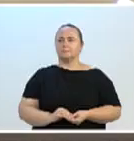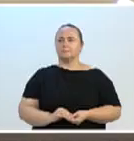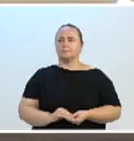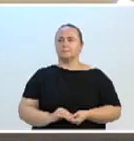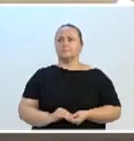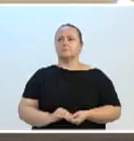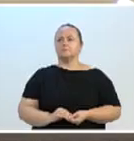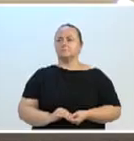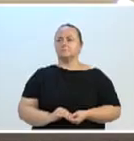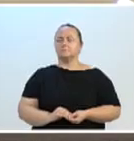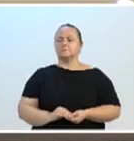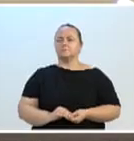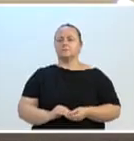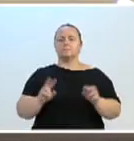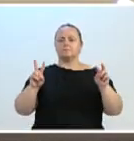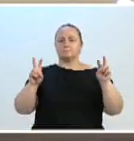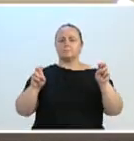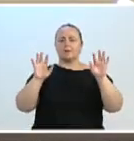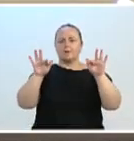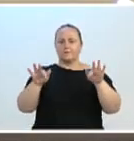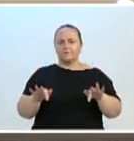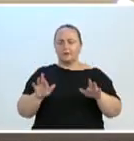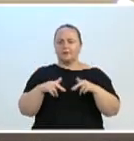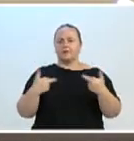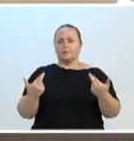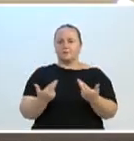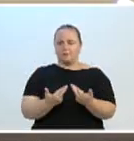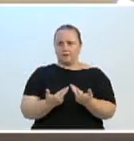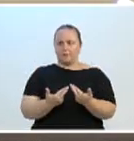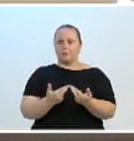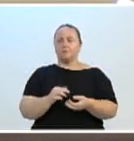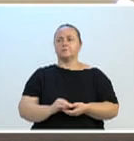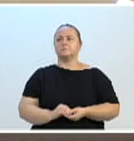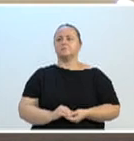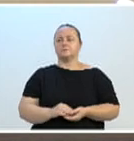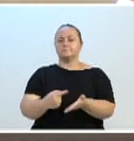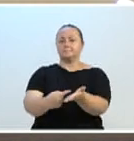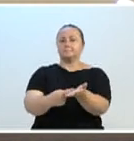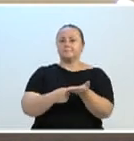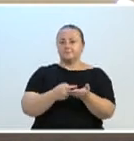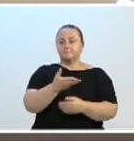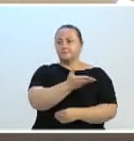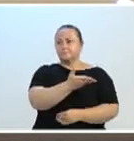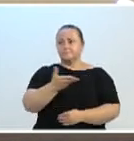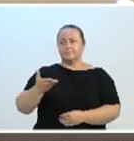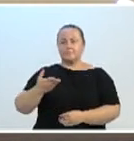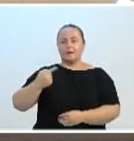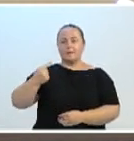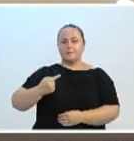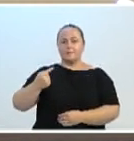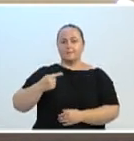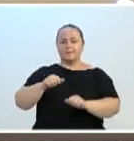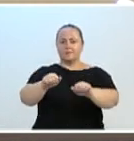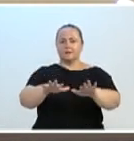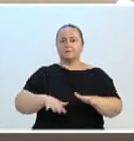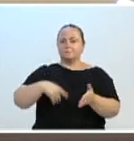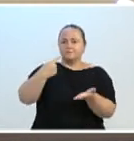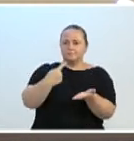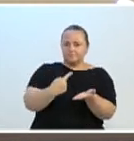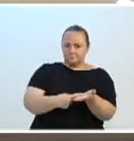Nada mais havendo a tratar, eu encerro a presente reunião, convocando os senhores vereadores para a primeira sessão ordinária